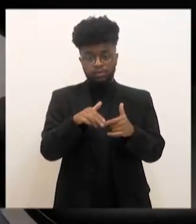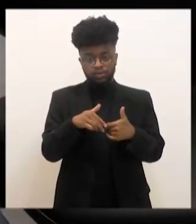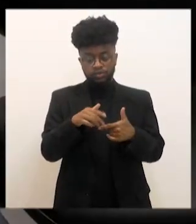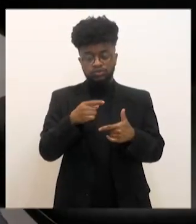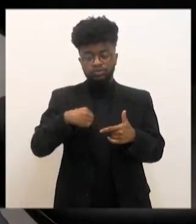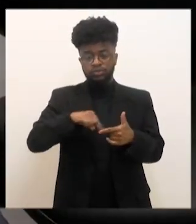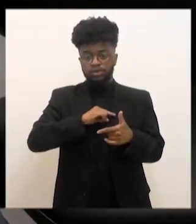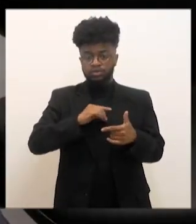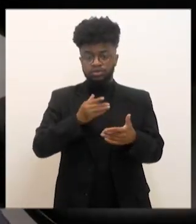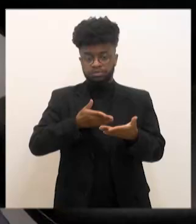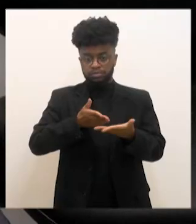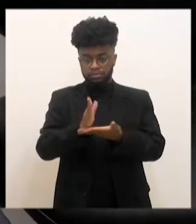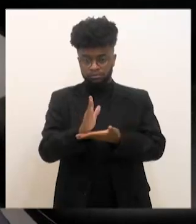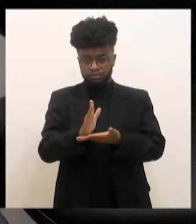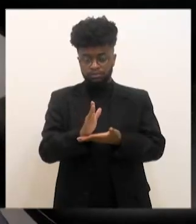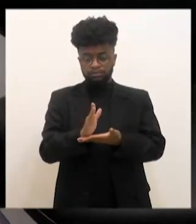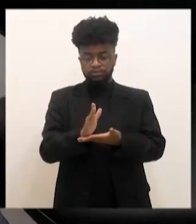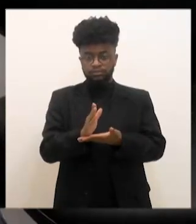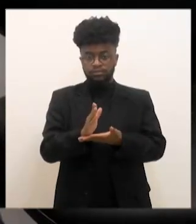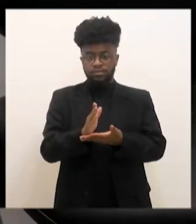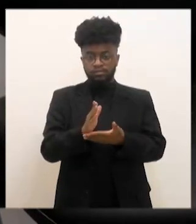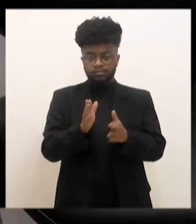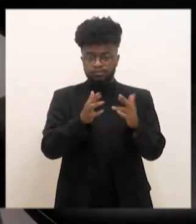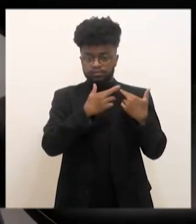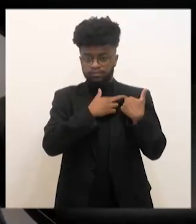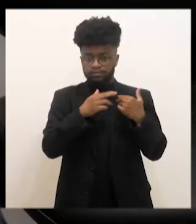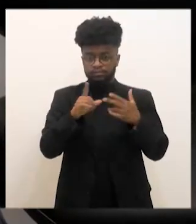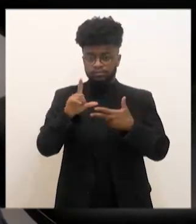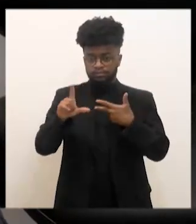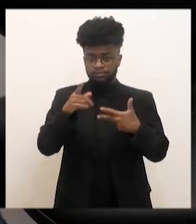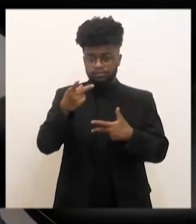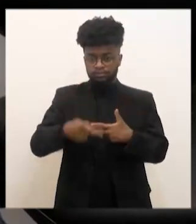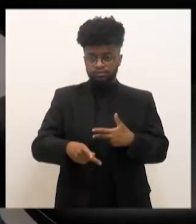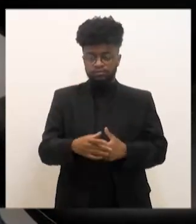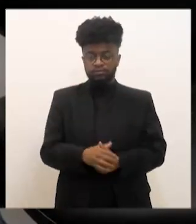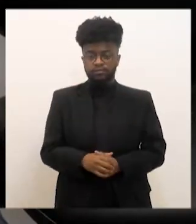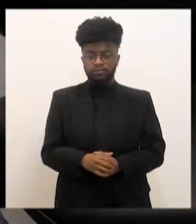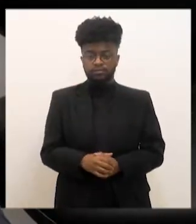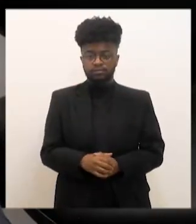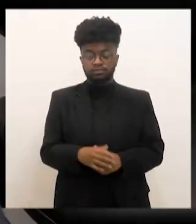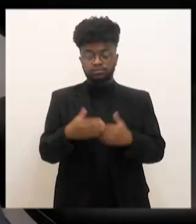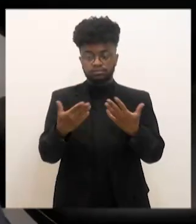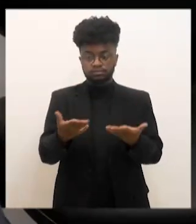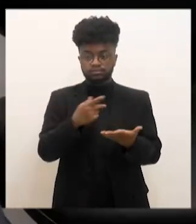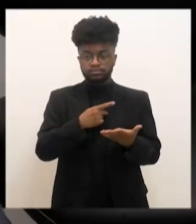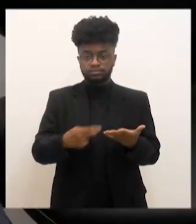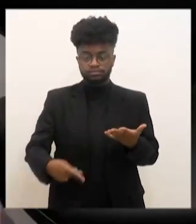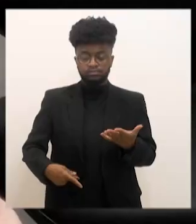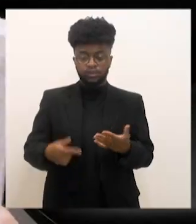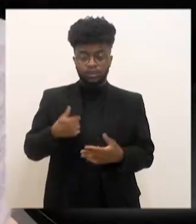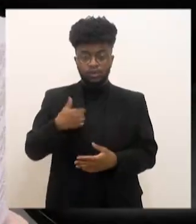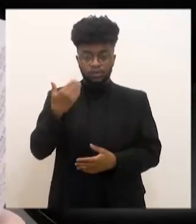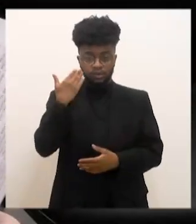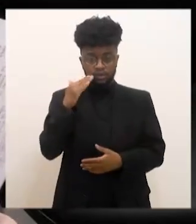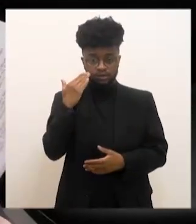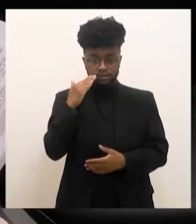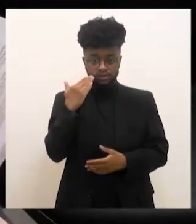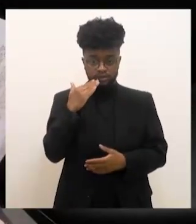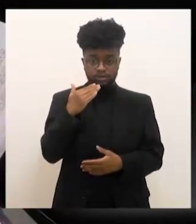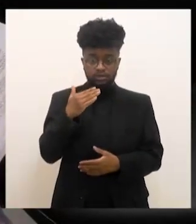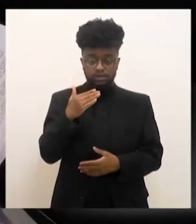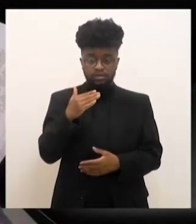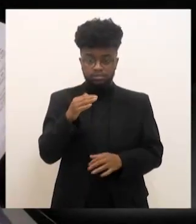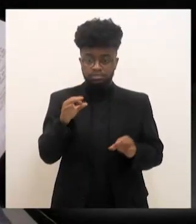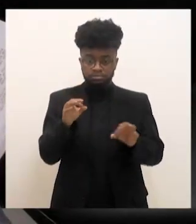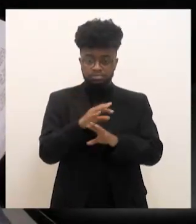prestigiamos aqui a competência legislativa do Parlamento Estadual. Então, presidente, eu entendo que, superada a